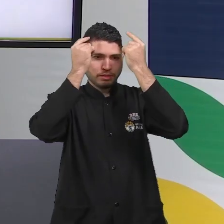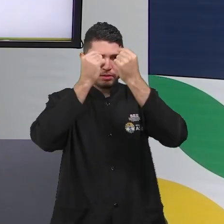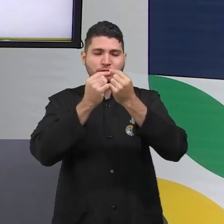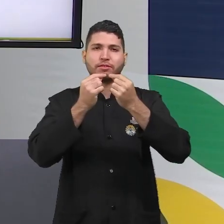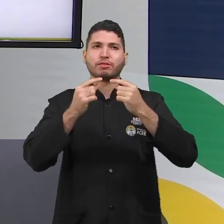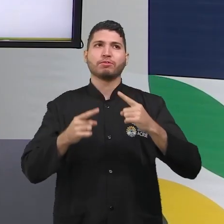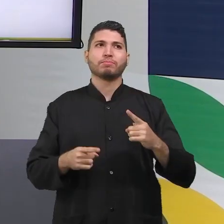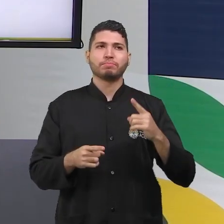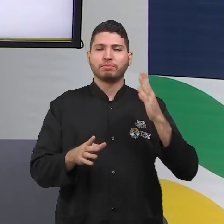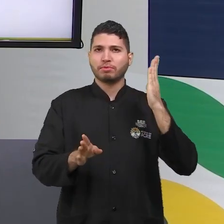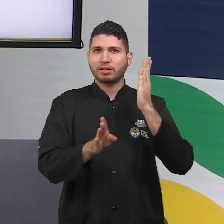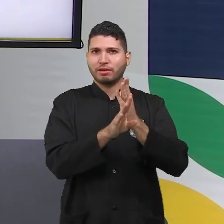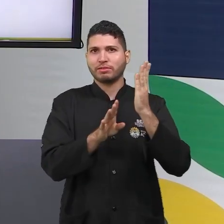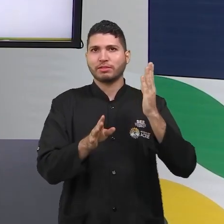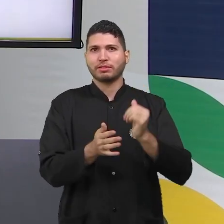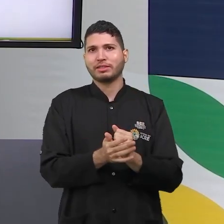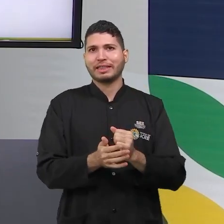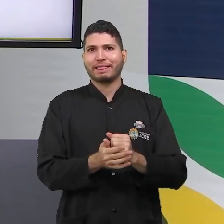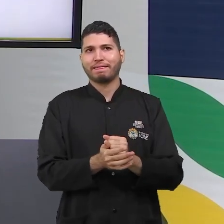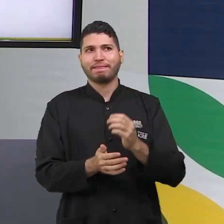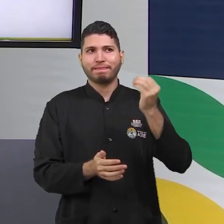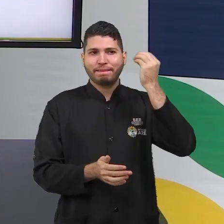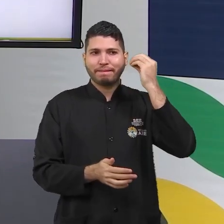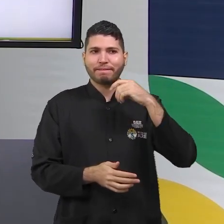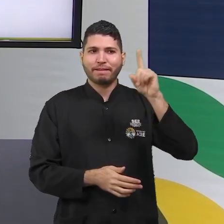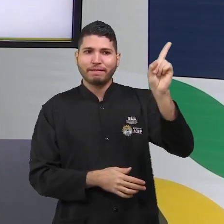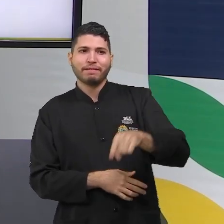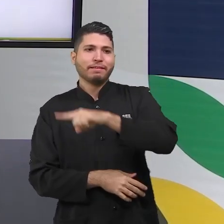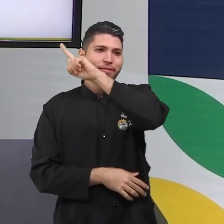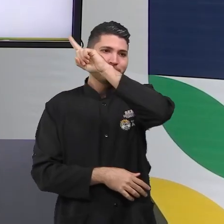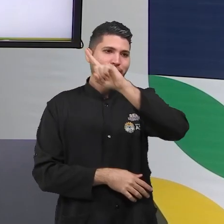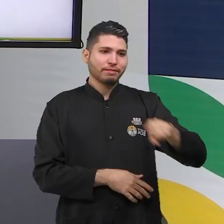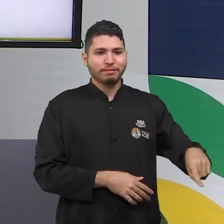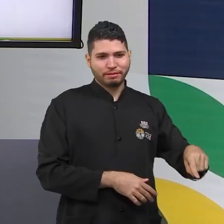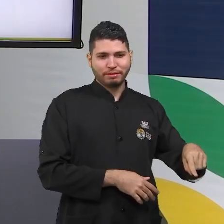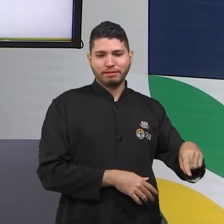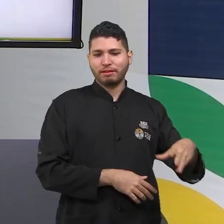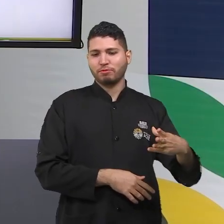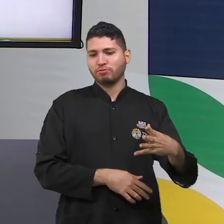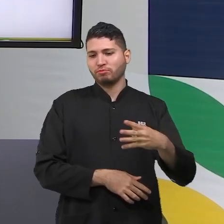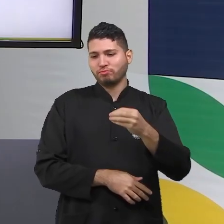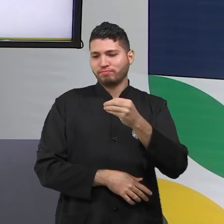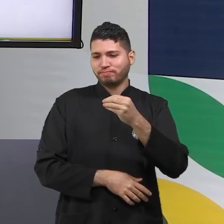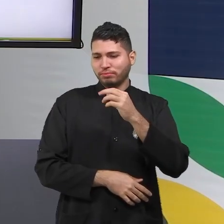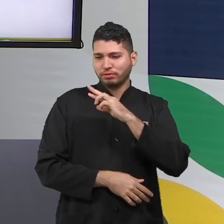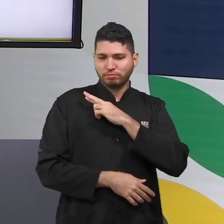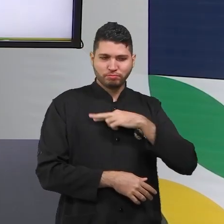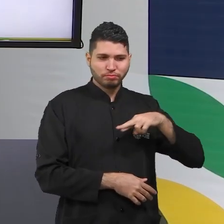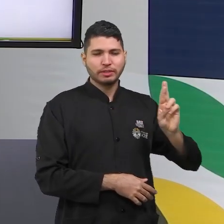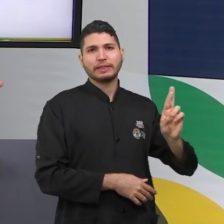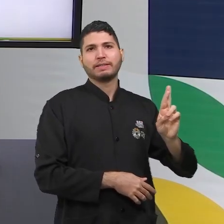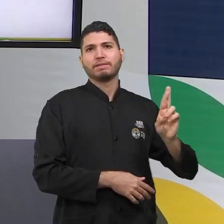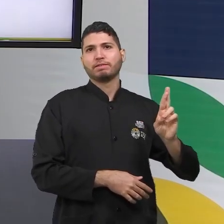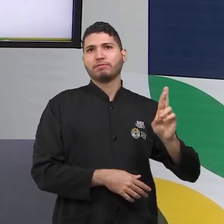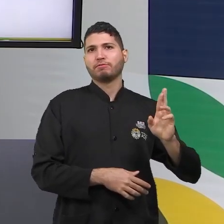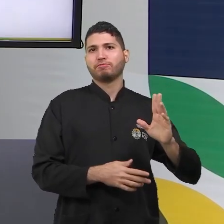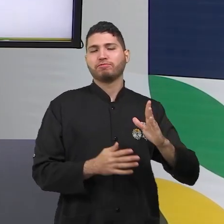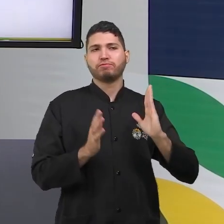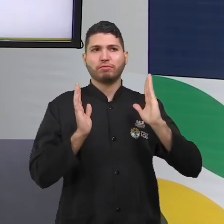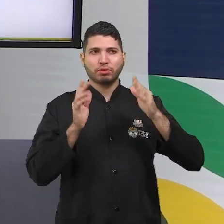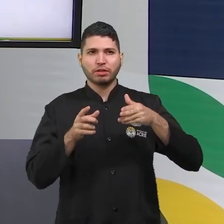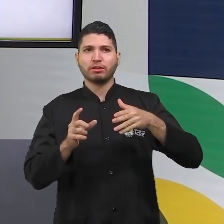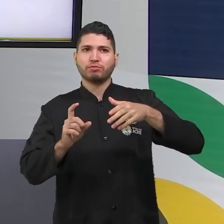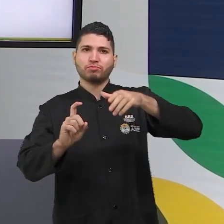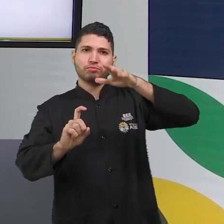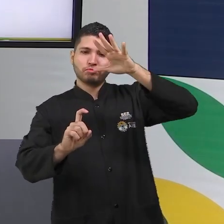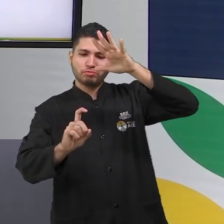crença religiosa. Porém, em dados momentos, acontece que cai na crença, na metafísica. Então vamos